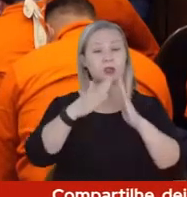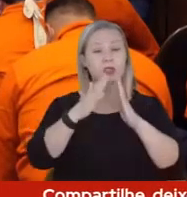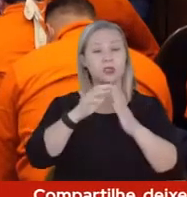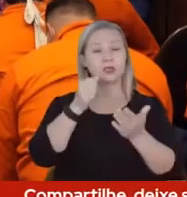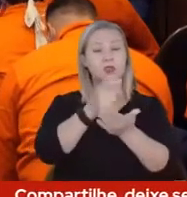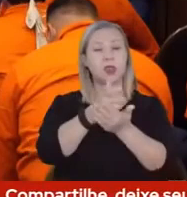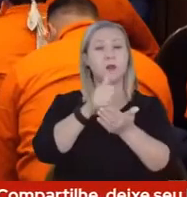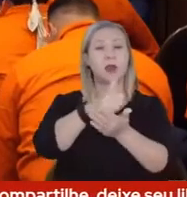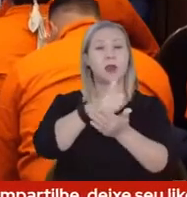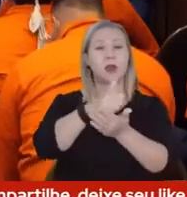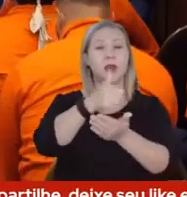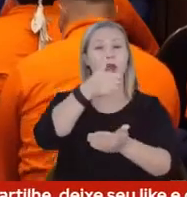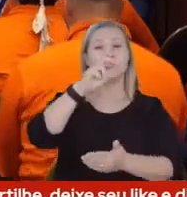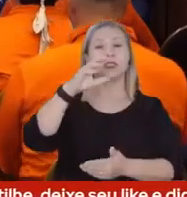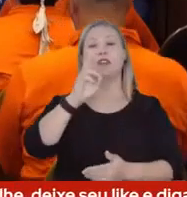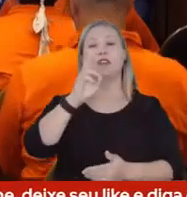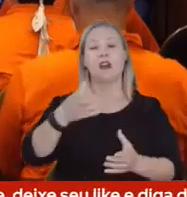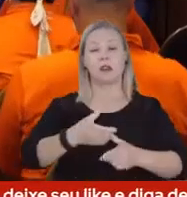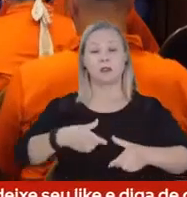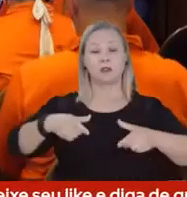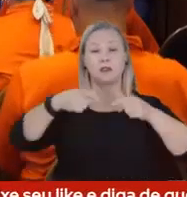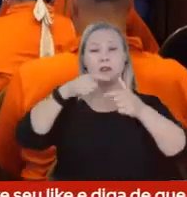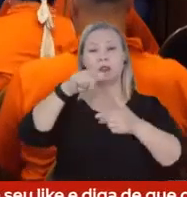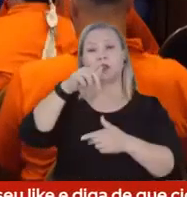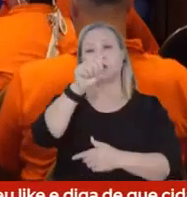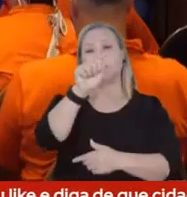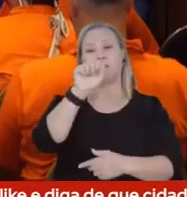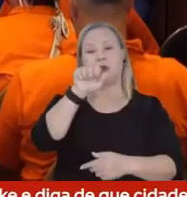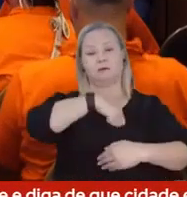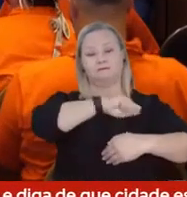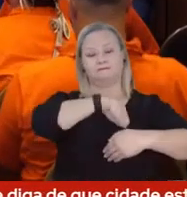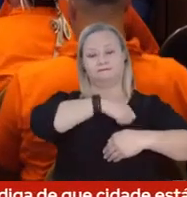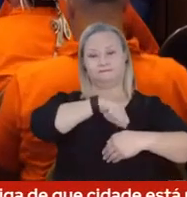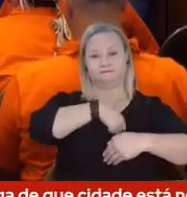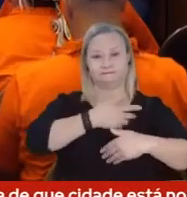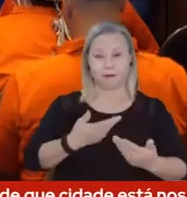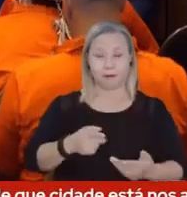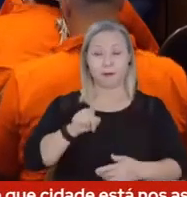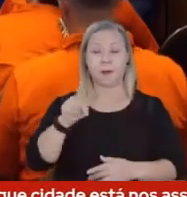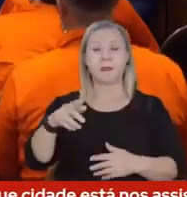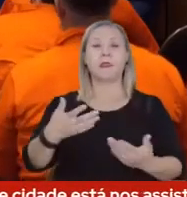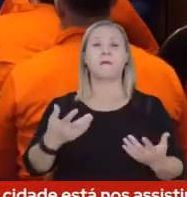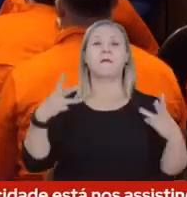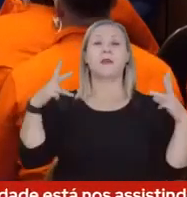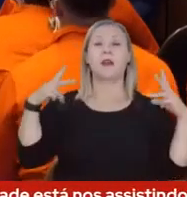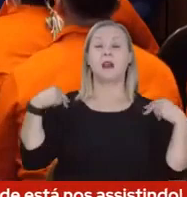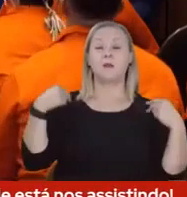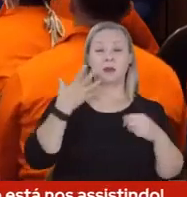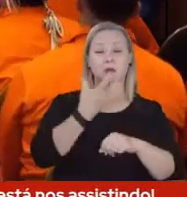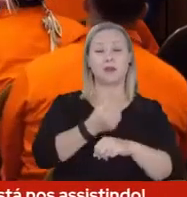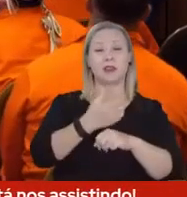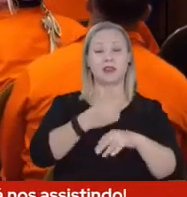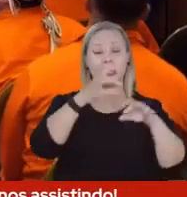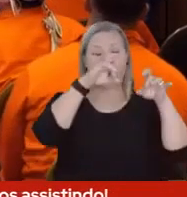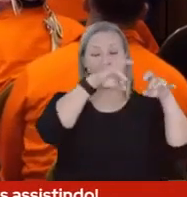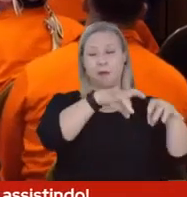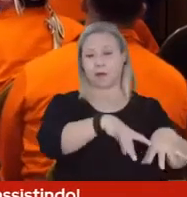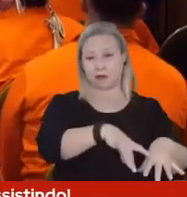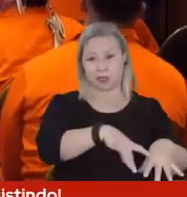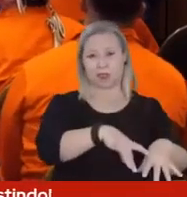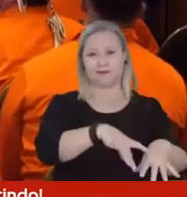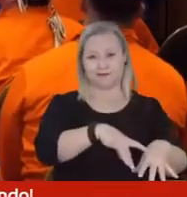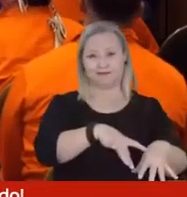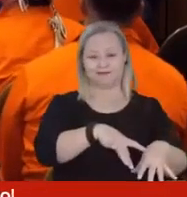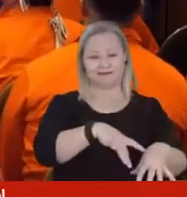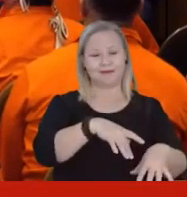num botijão de gás. Para aquele motorista de aplicativo que está abandonando o seu carro